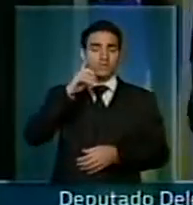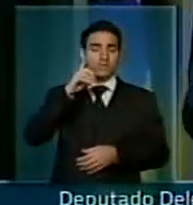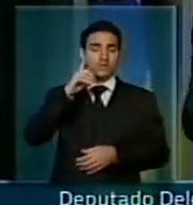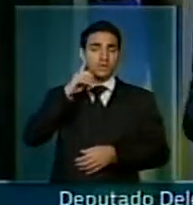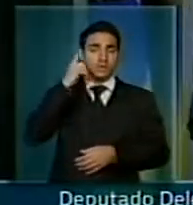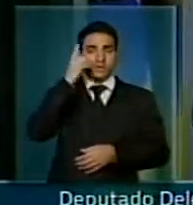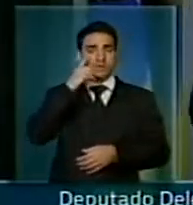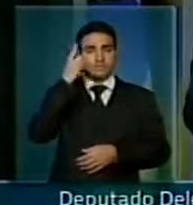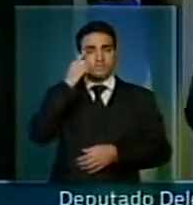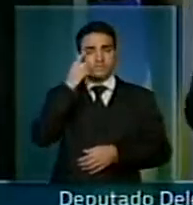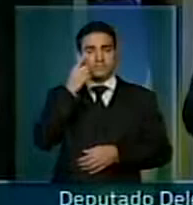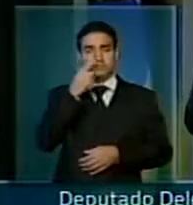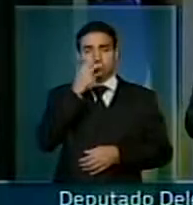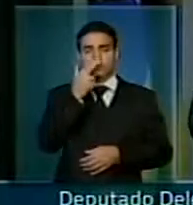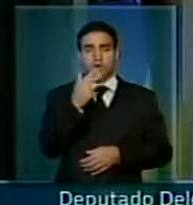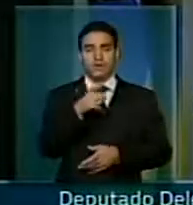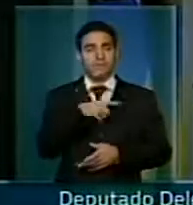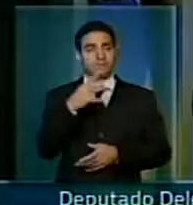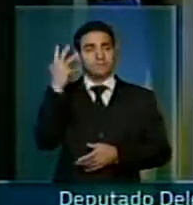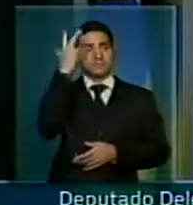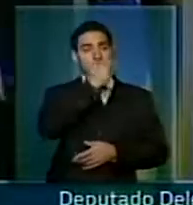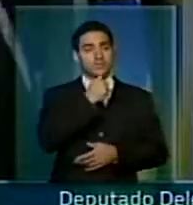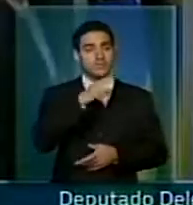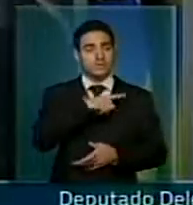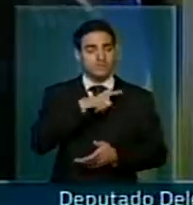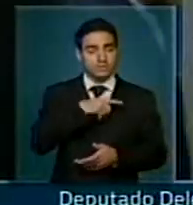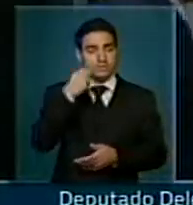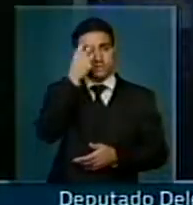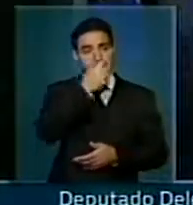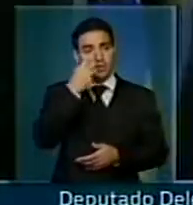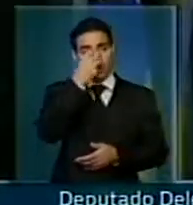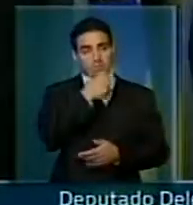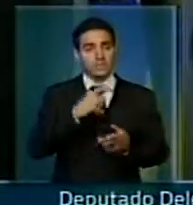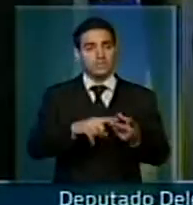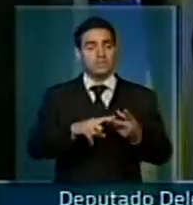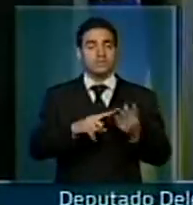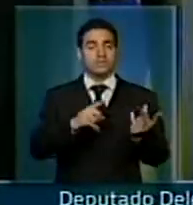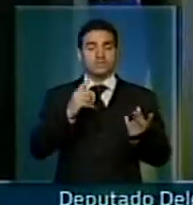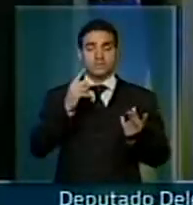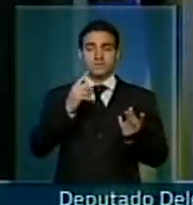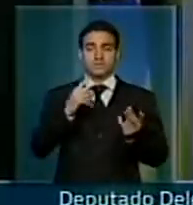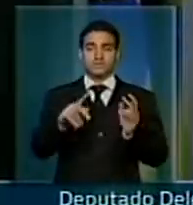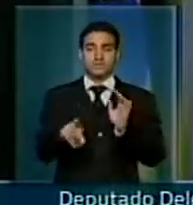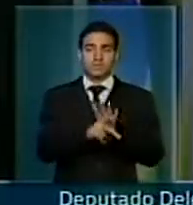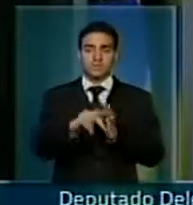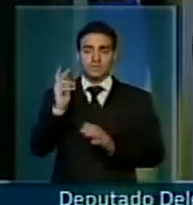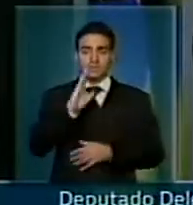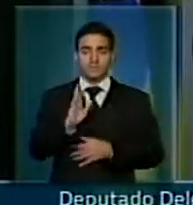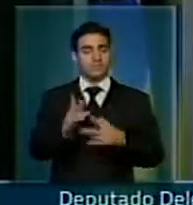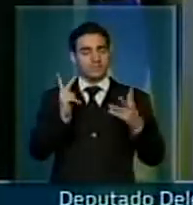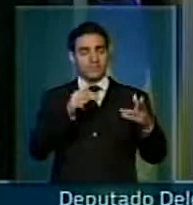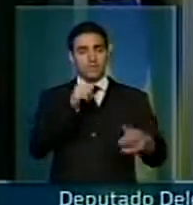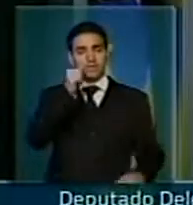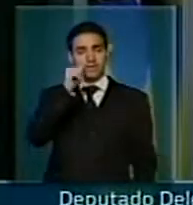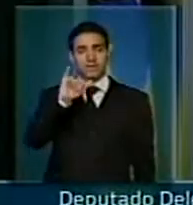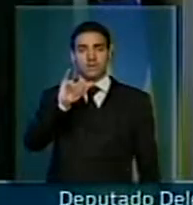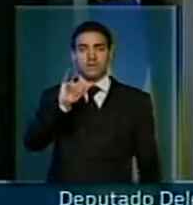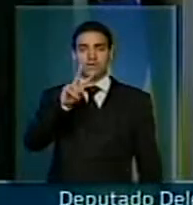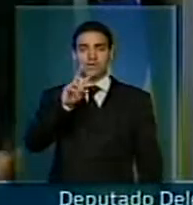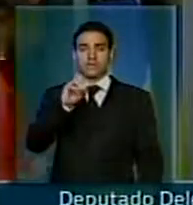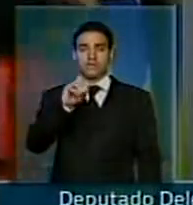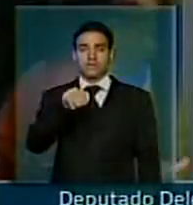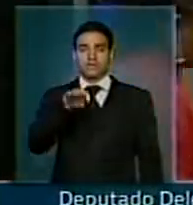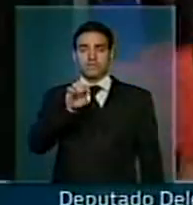vermos verdadeiros textos poéticos musicados por esses grandes músicos brasileiros, como a Dona Ivone Lara. Uma